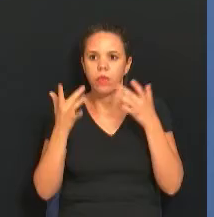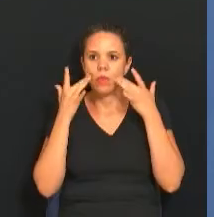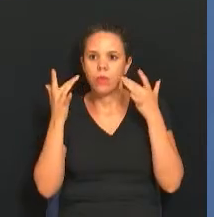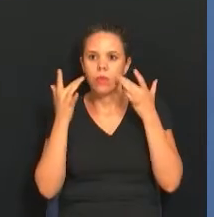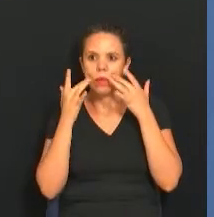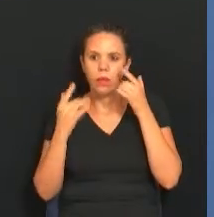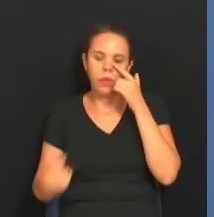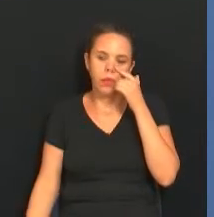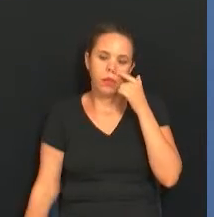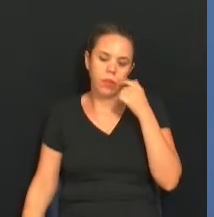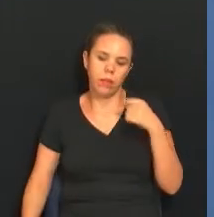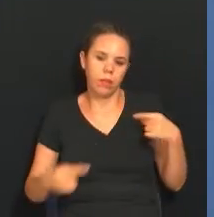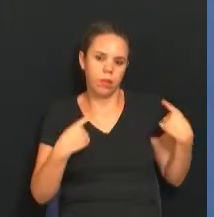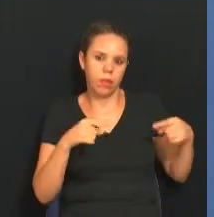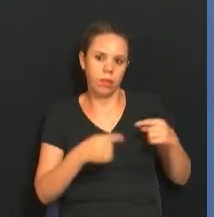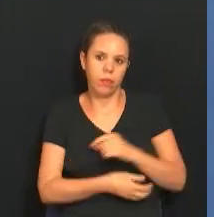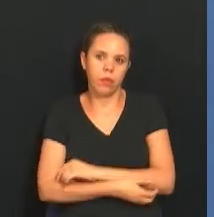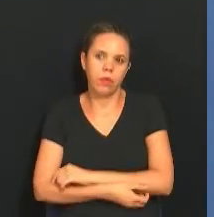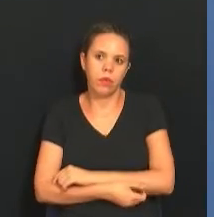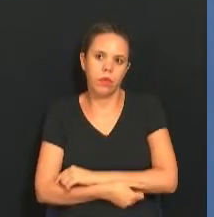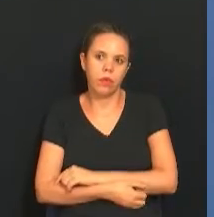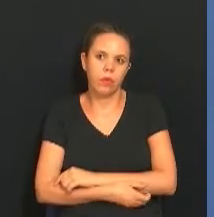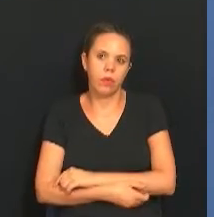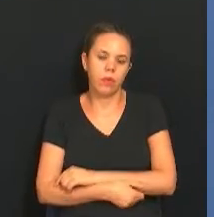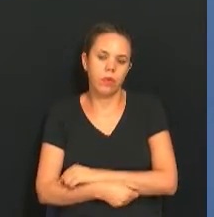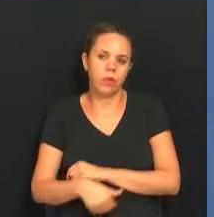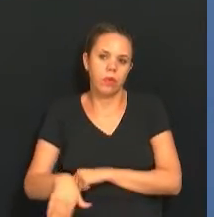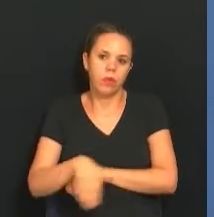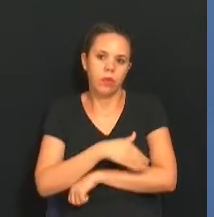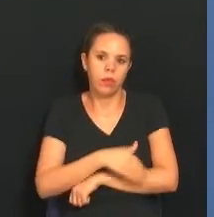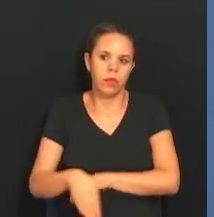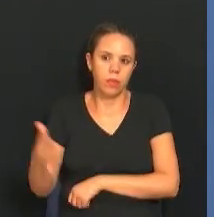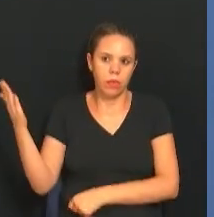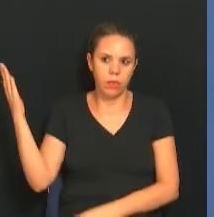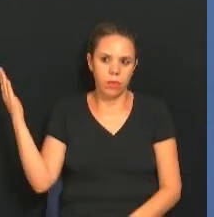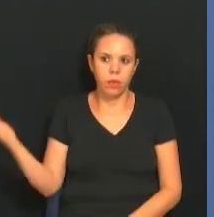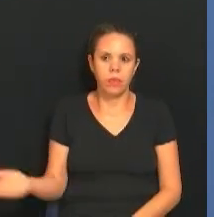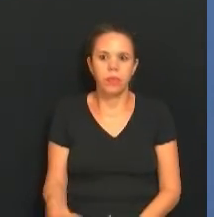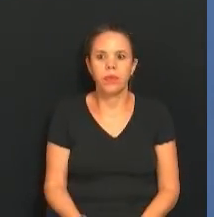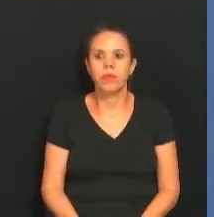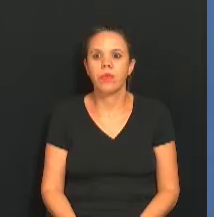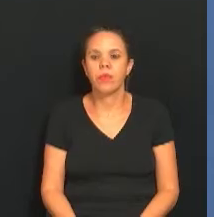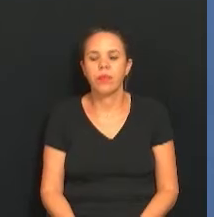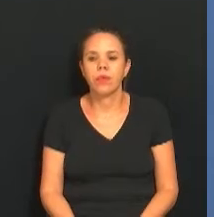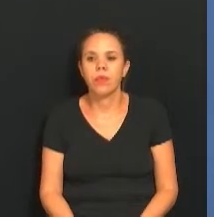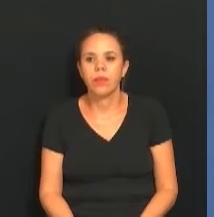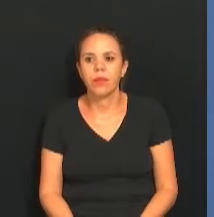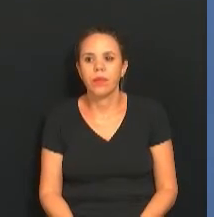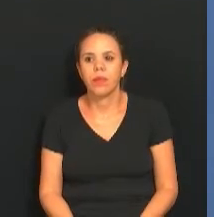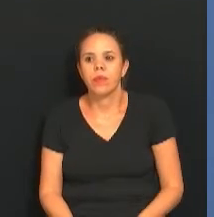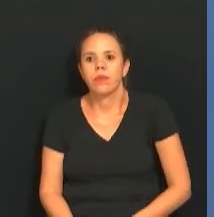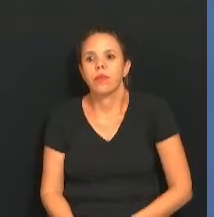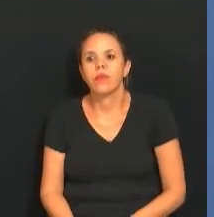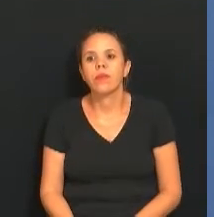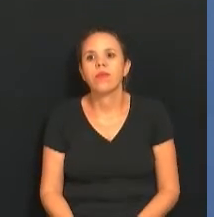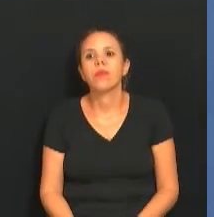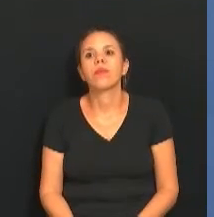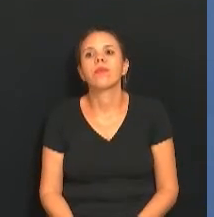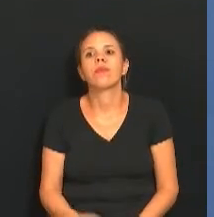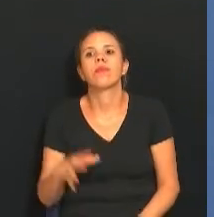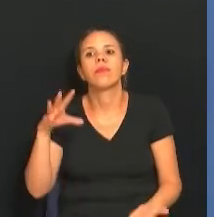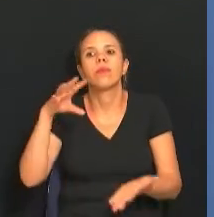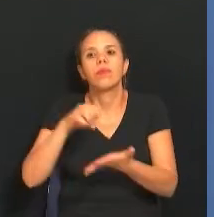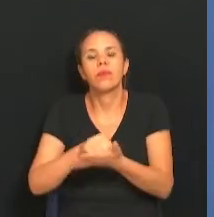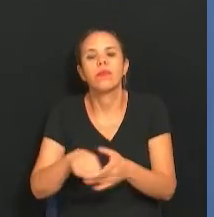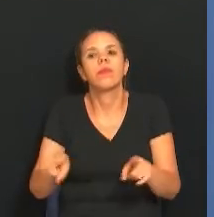no Teatro Musical fica na Rua dos Expedicionários 400 no distrito de Sousas e as inscrições